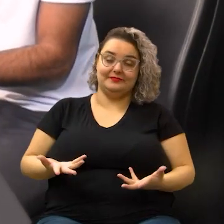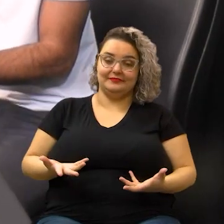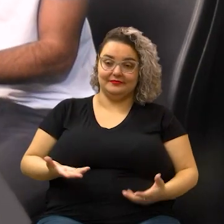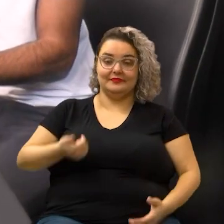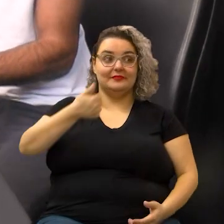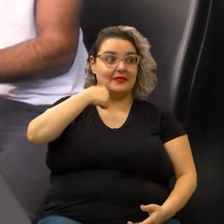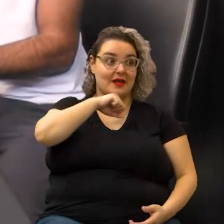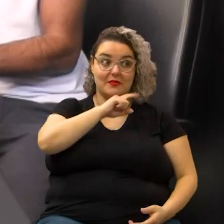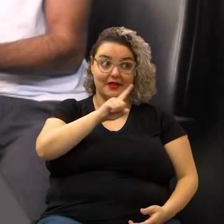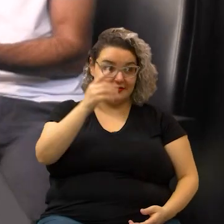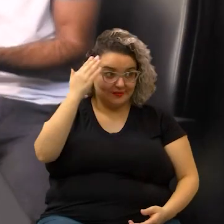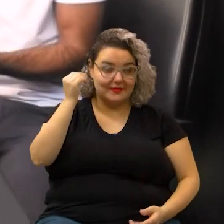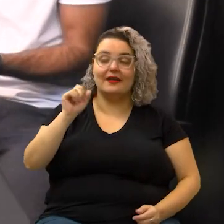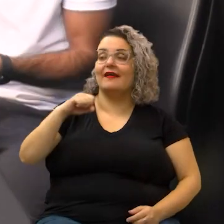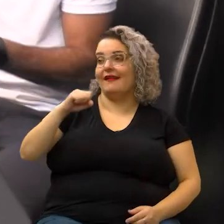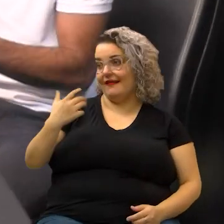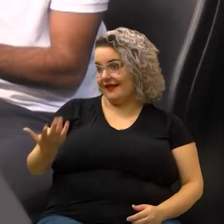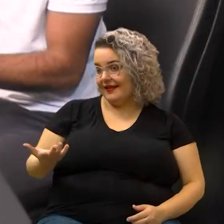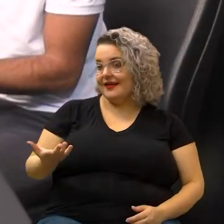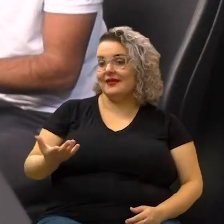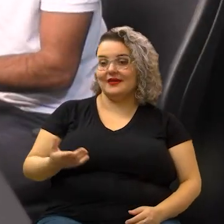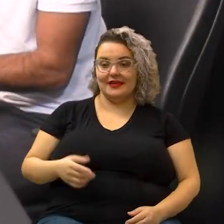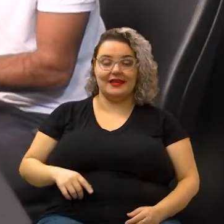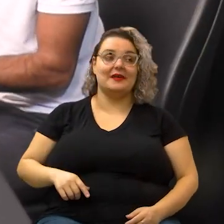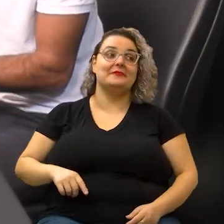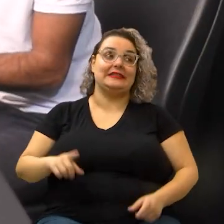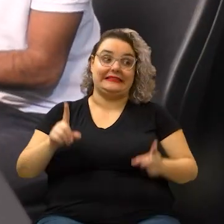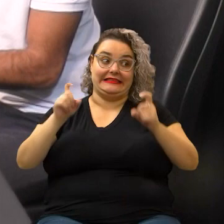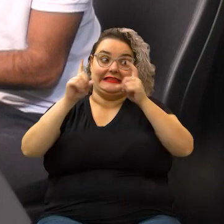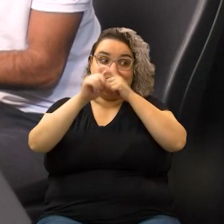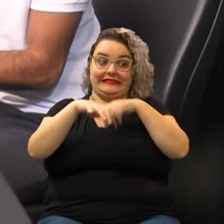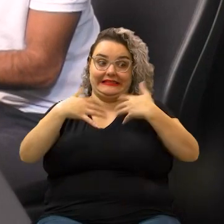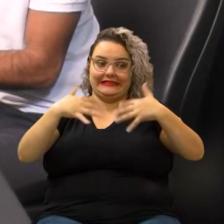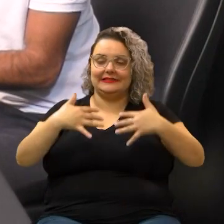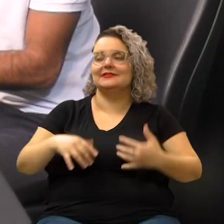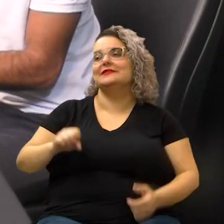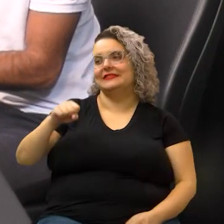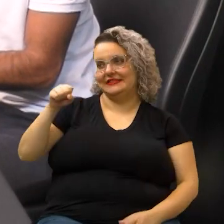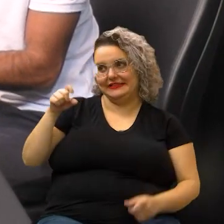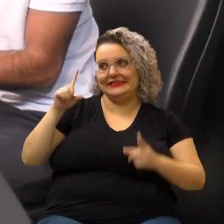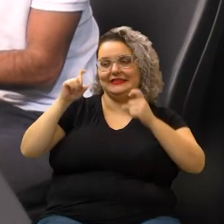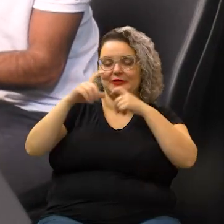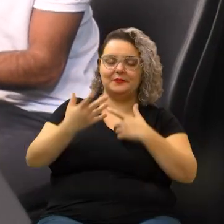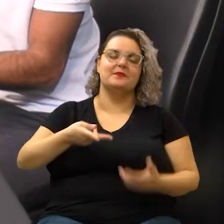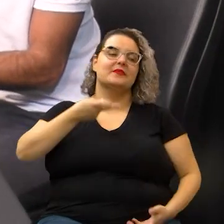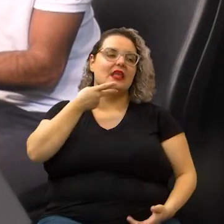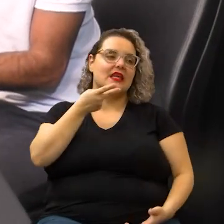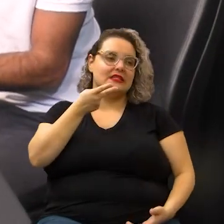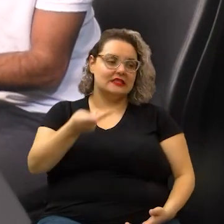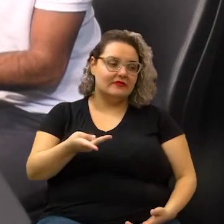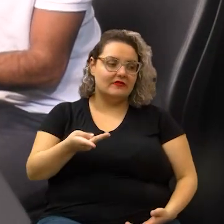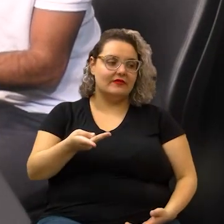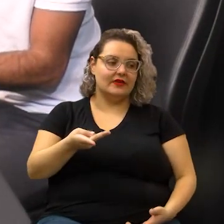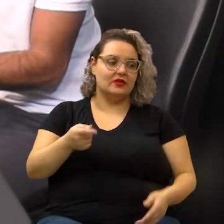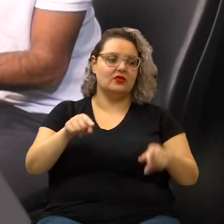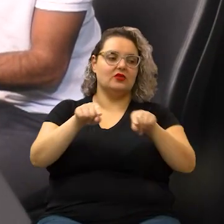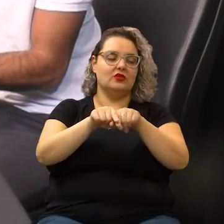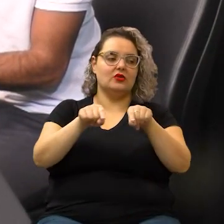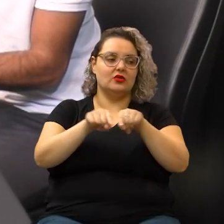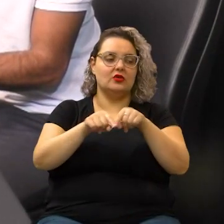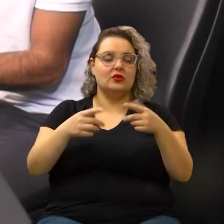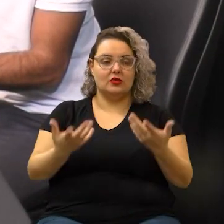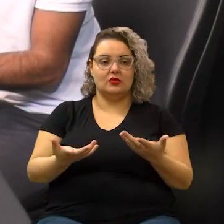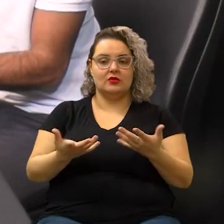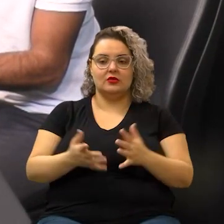tinha que passar perigo ainda, passar perrengue, como se diz. Passar perrengue. E nesse tempo aí, você até comentou dessa questão de